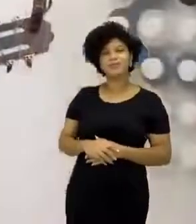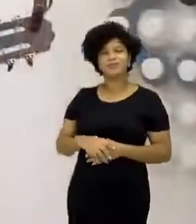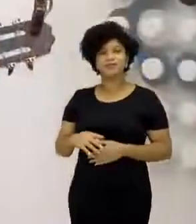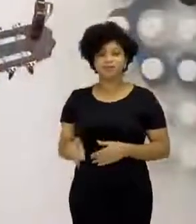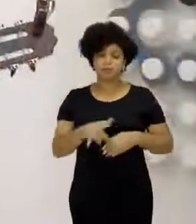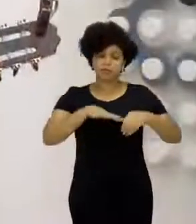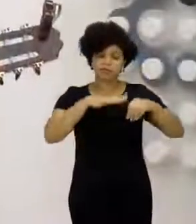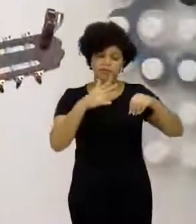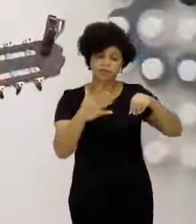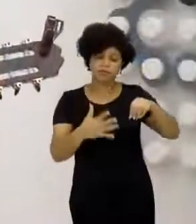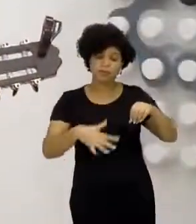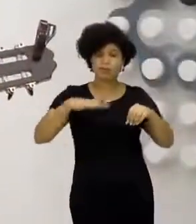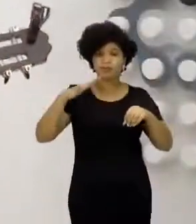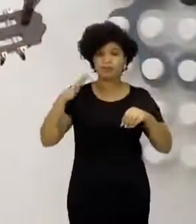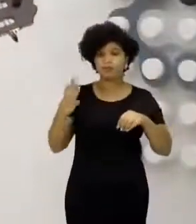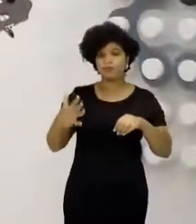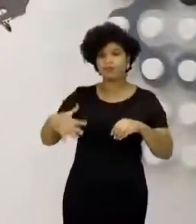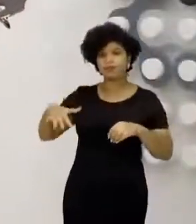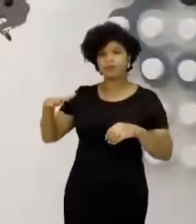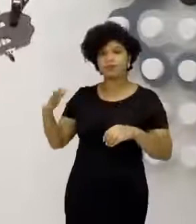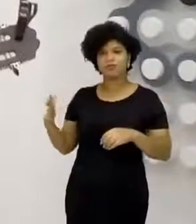A onda é